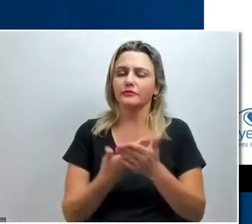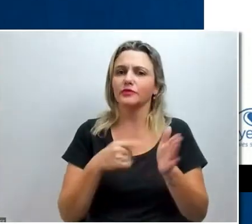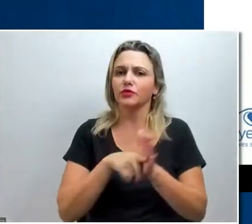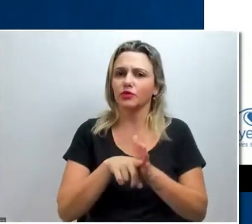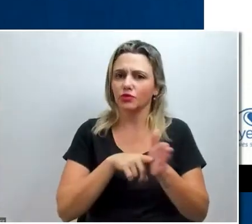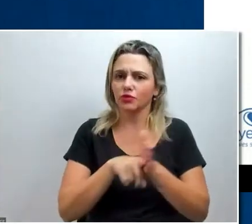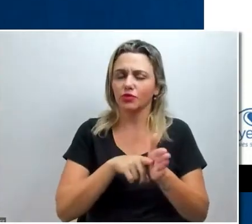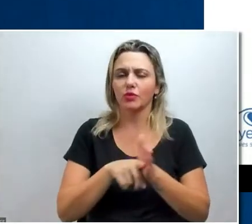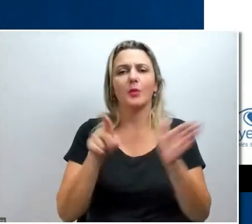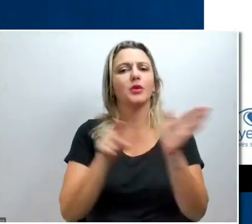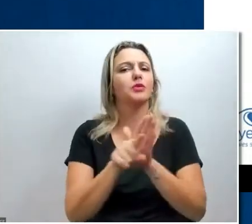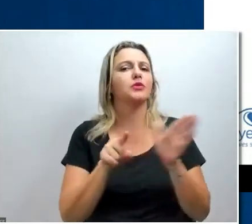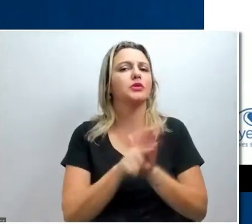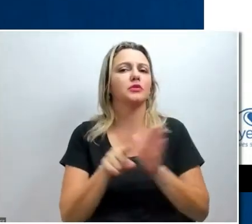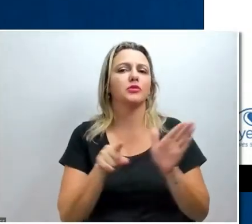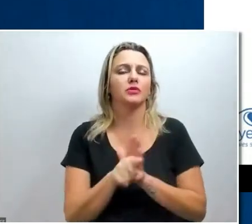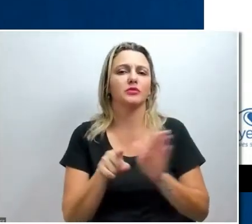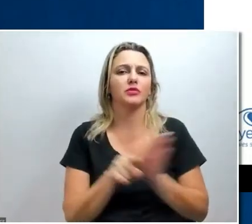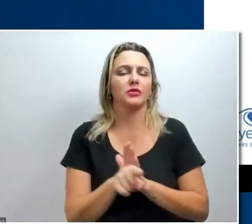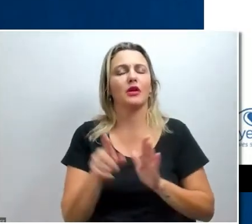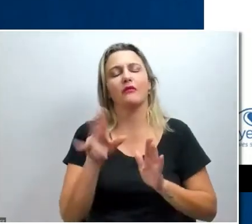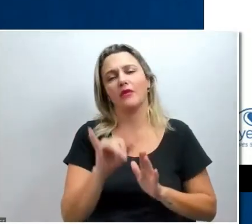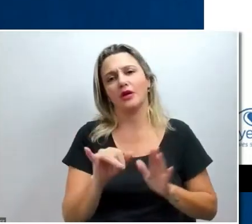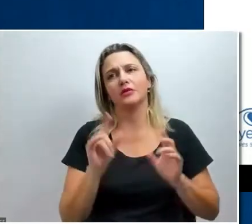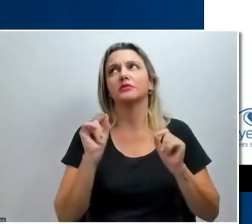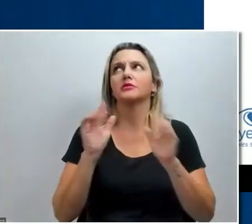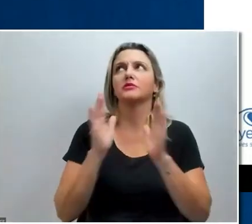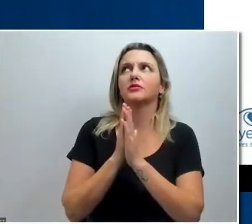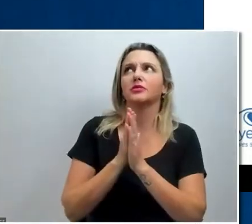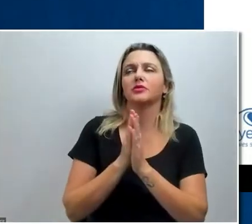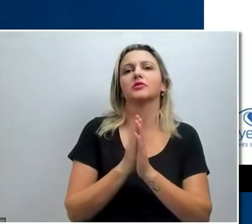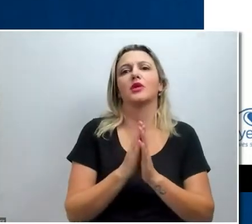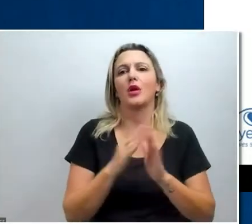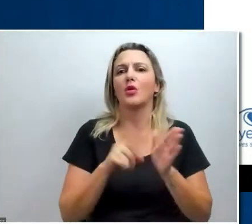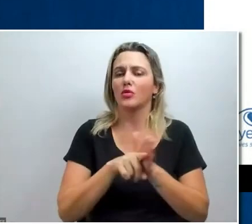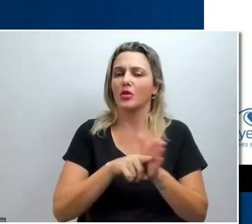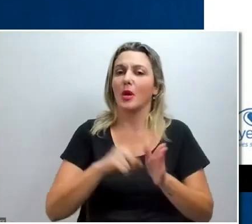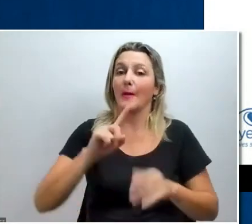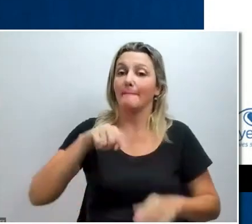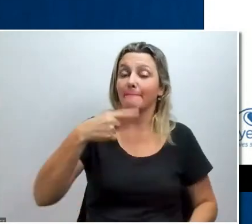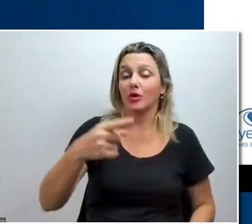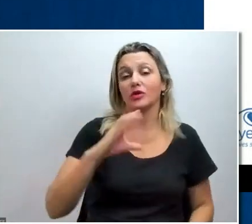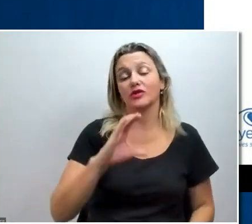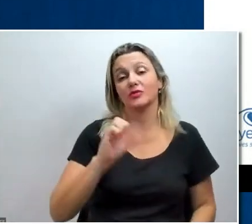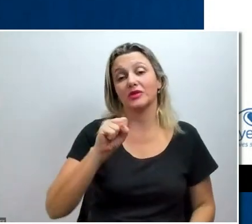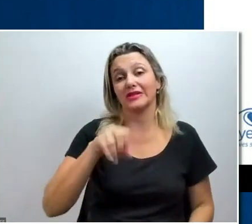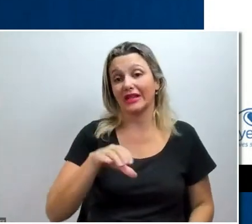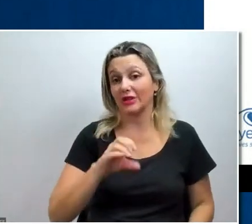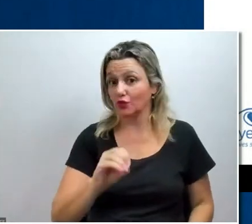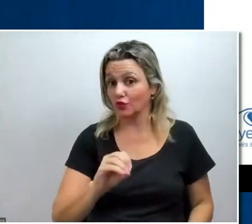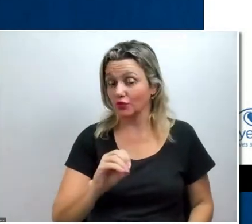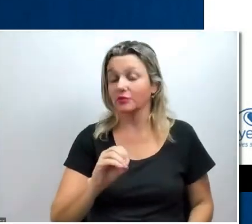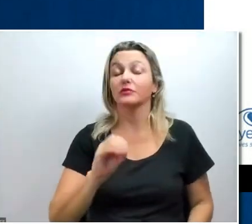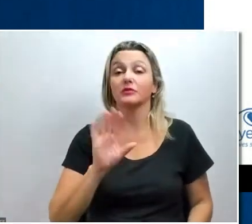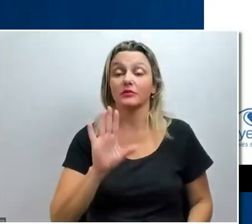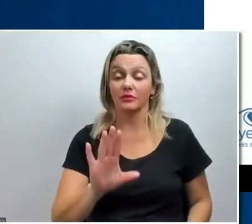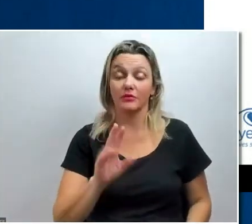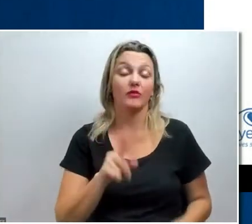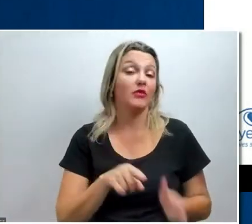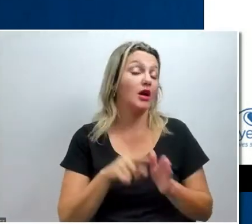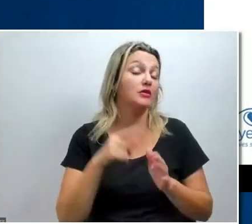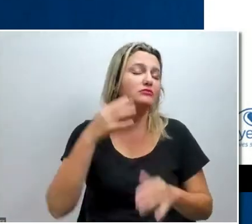perguntas que vão ser colocadas, se Deus quiser, no próximo censo, né, não é um estudo de prevalência, eles vão nos dar uma ideia